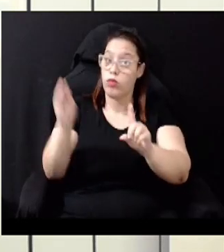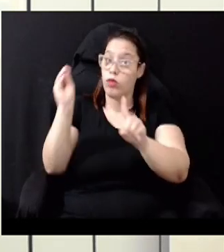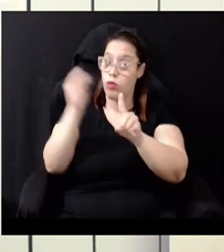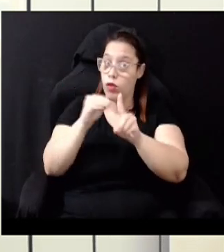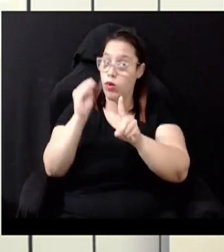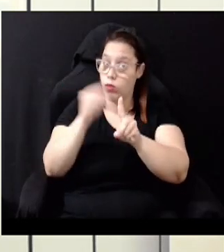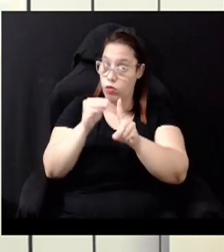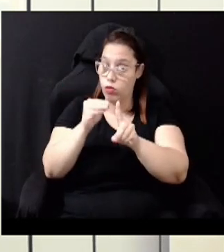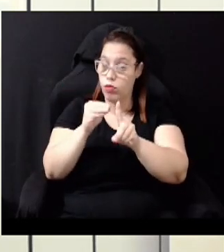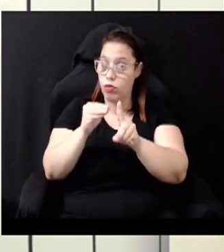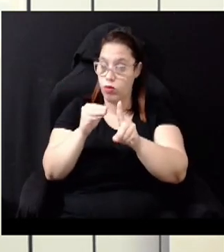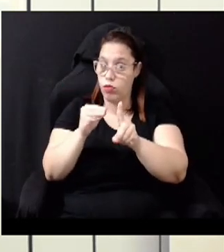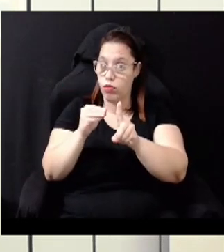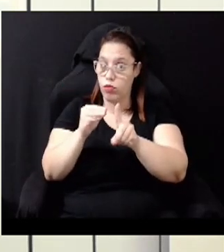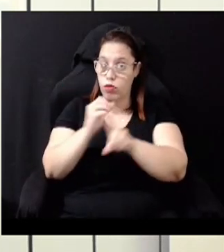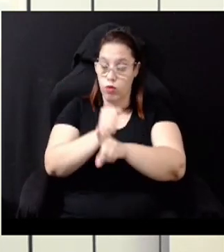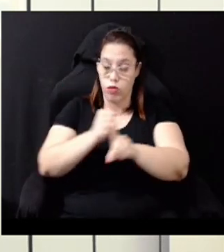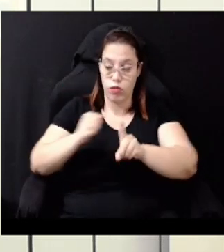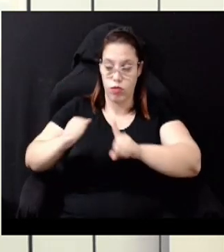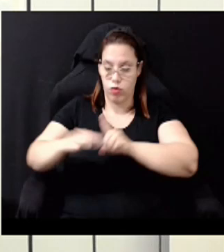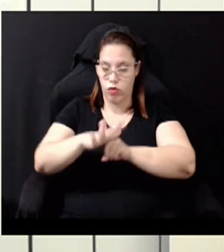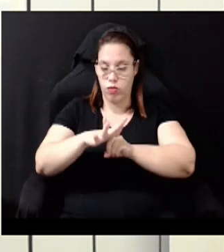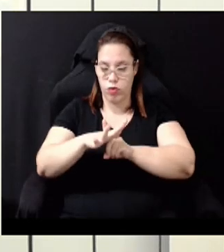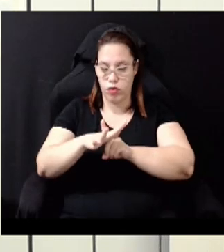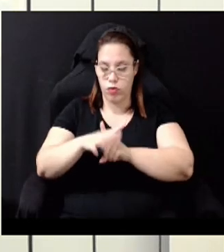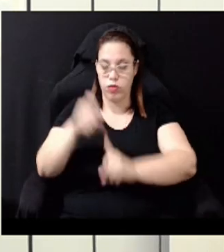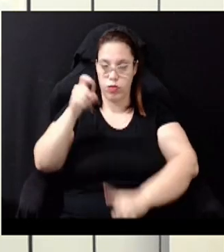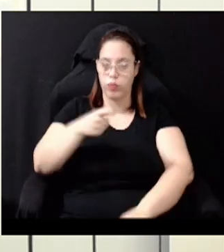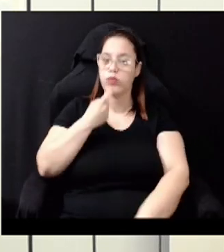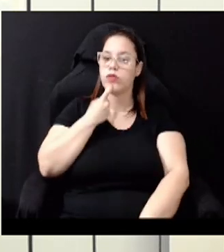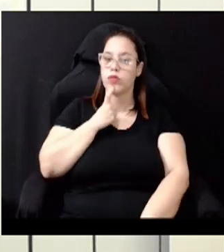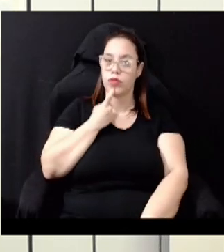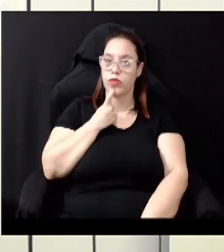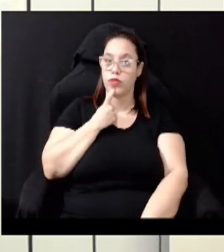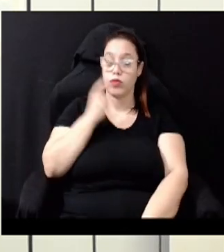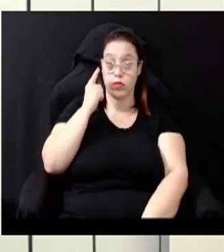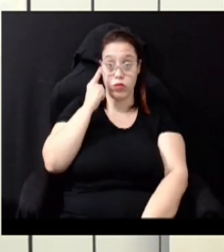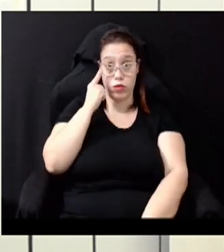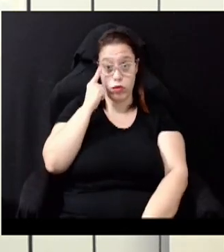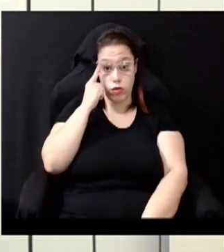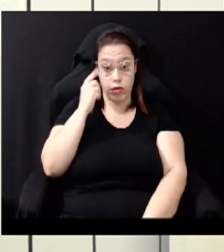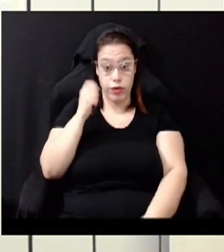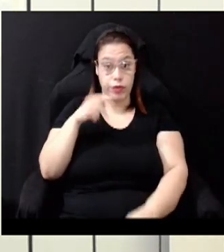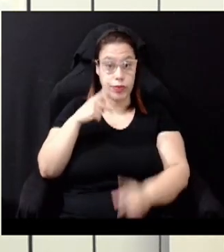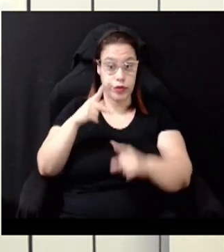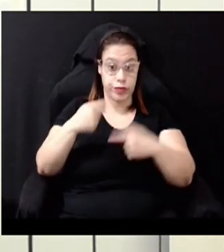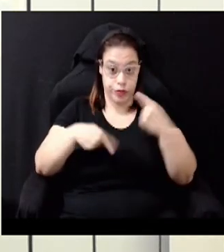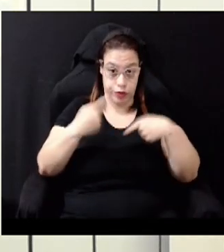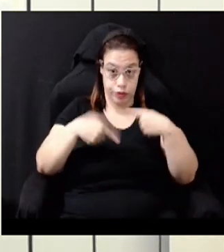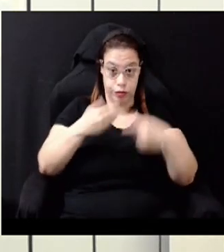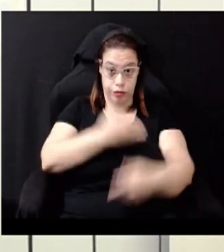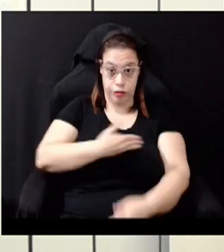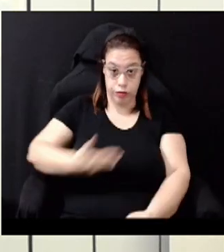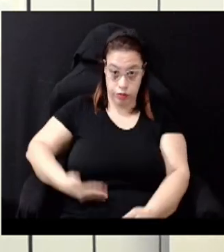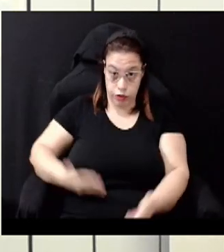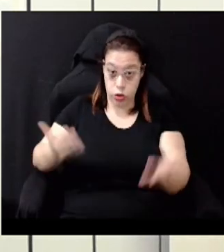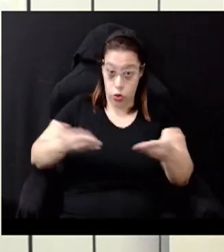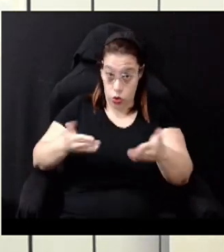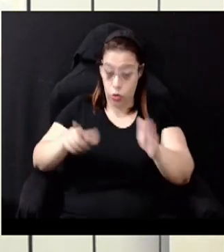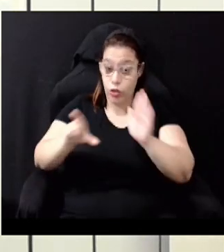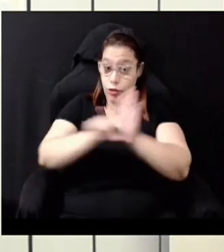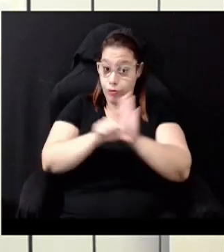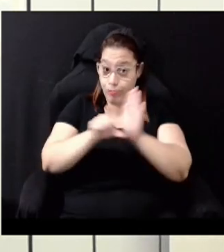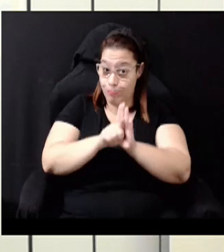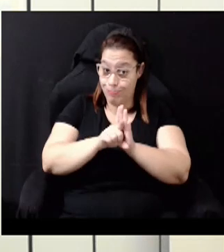vulnerabilidade socioeconômica aqui na cidade de Campinas. A política pública hoje é lei, porque passou